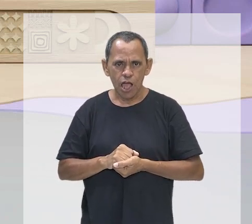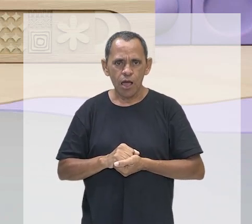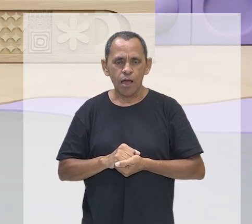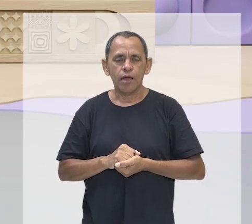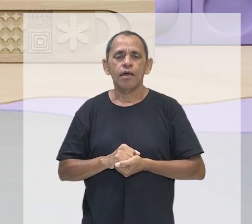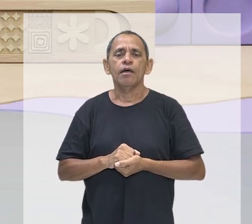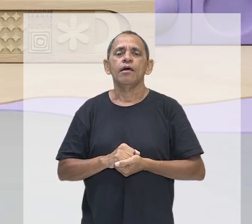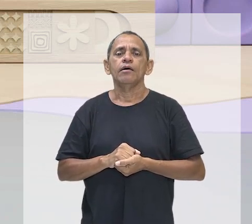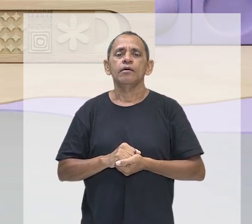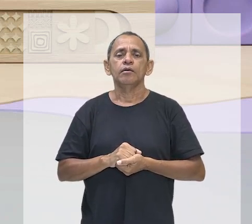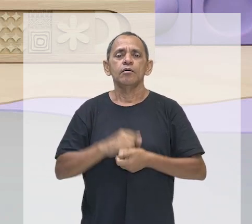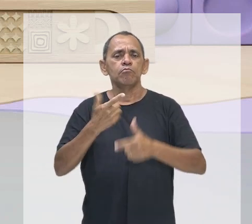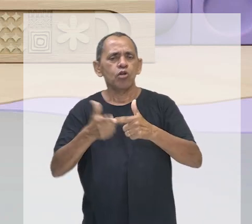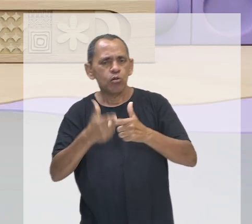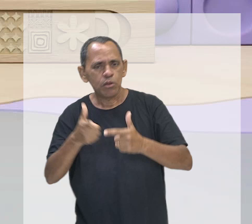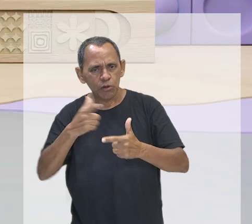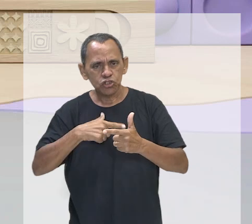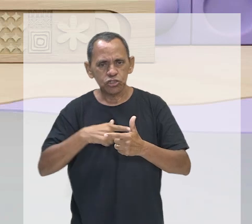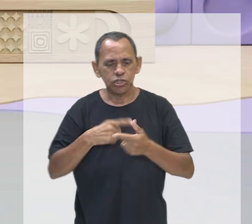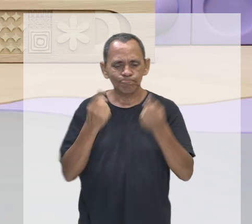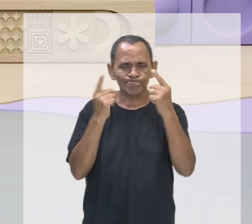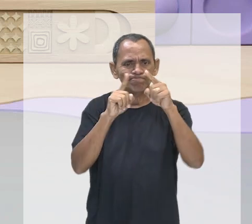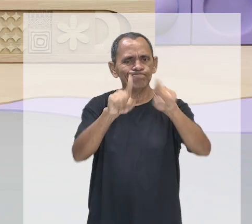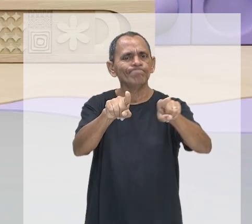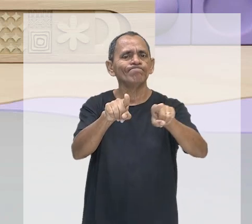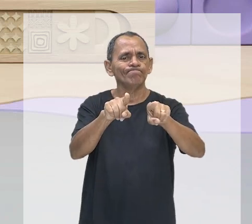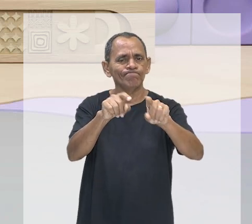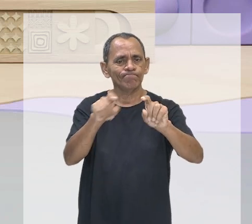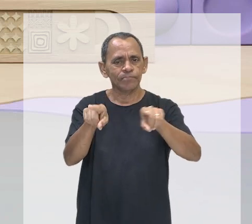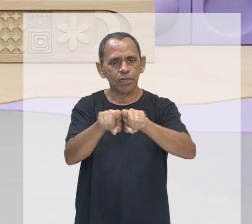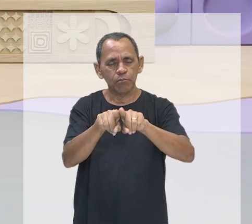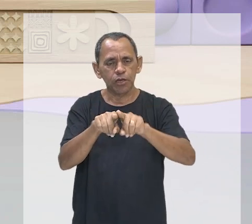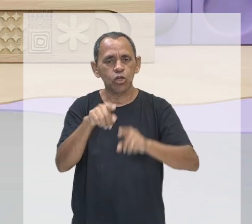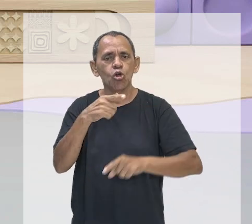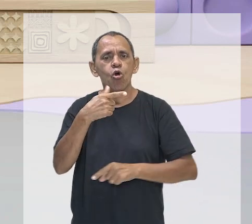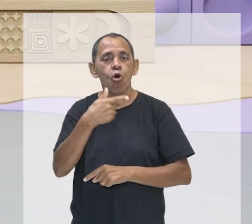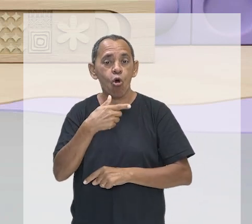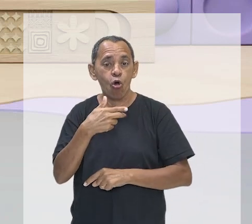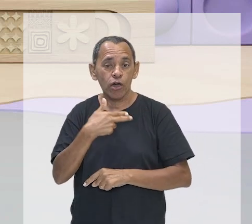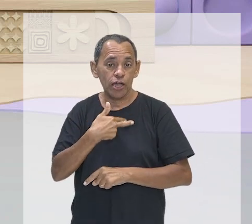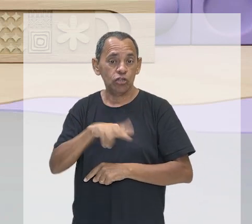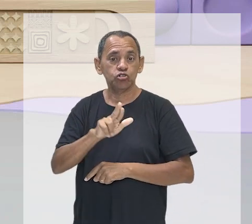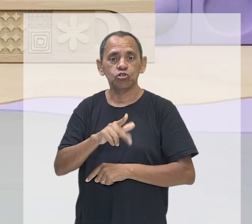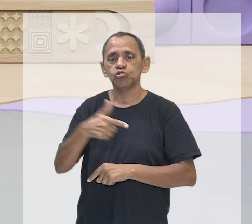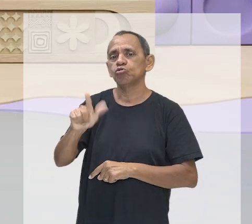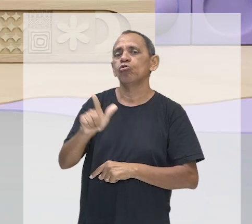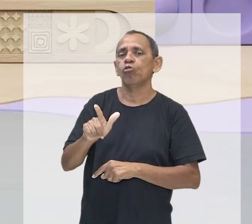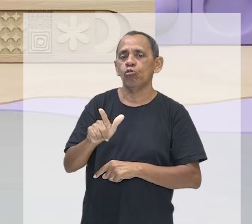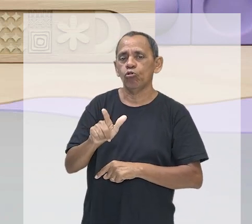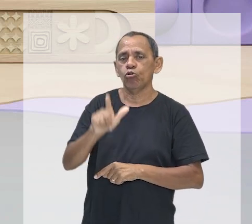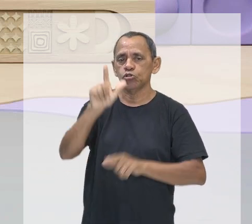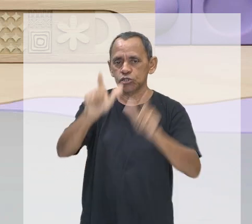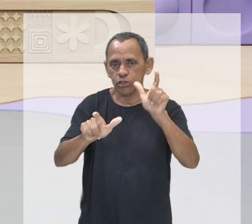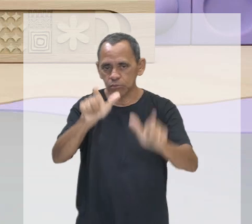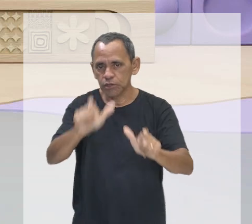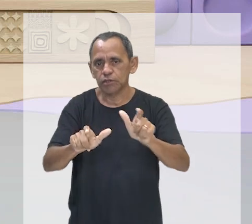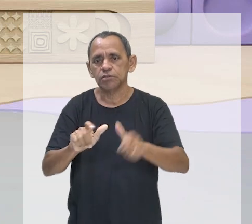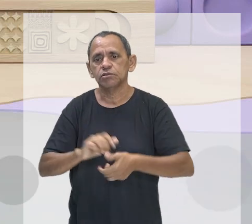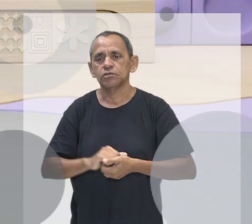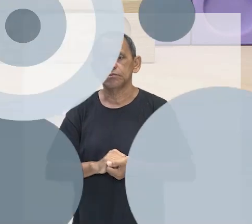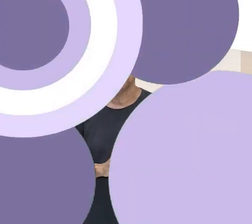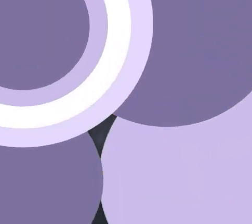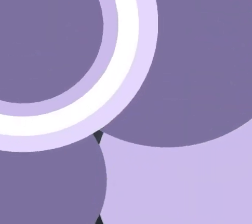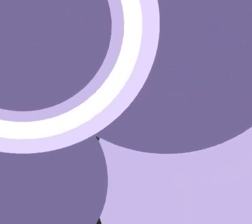são contravalores que podem estar dentro da religião relacionadas à religião. Vamos